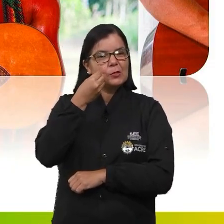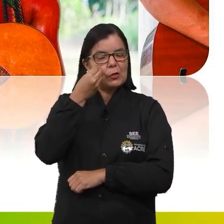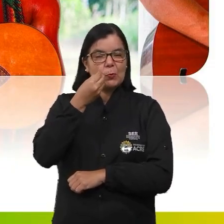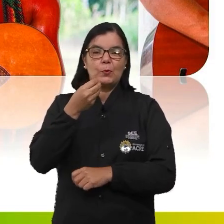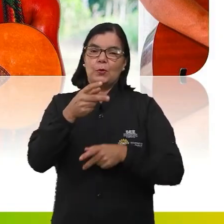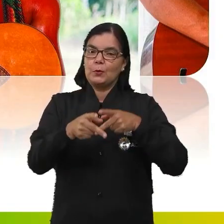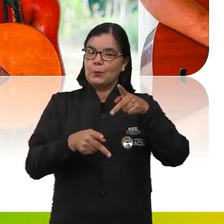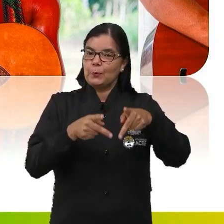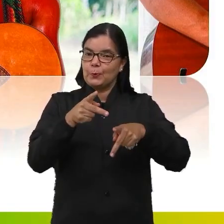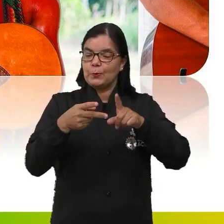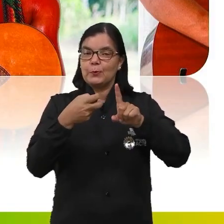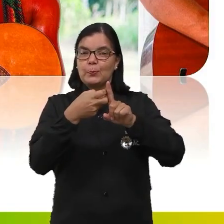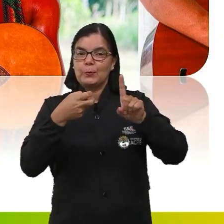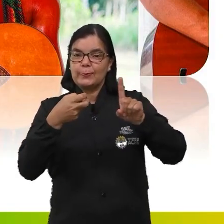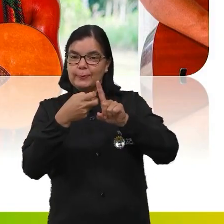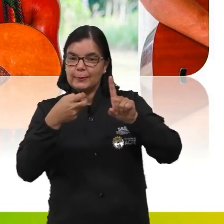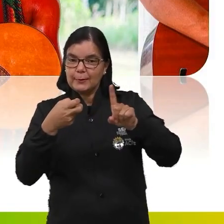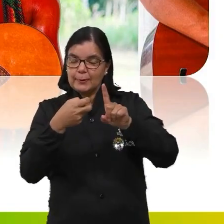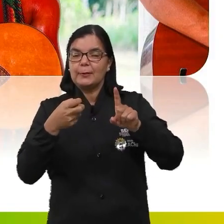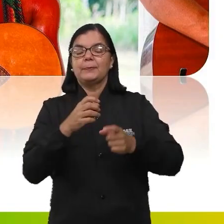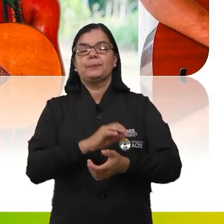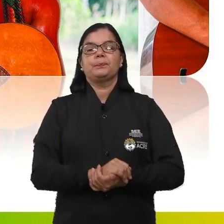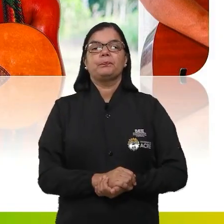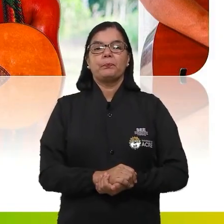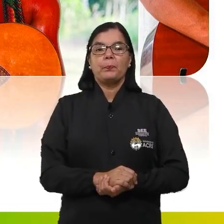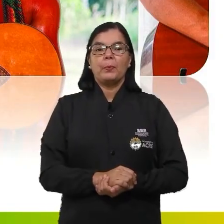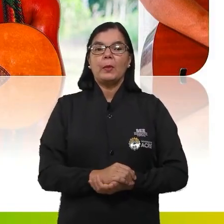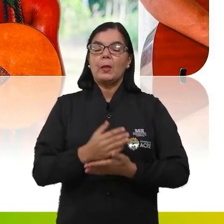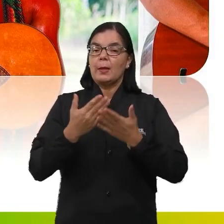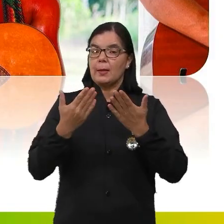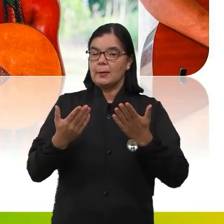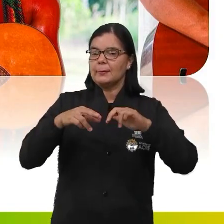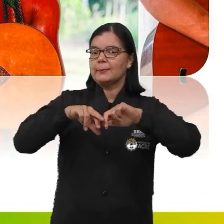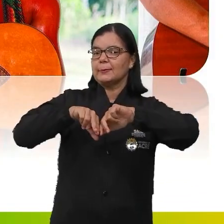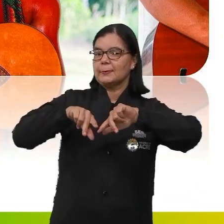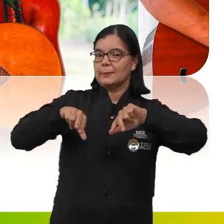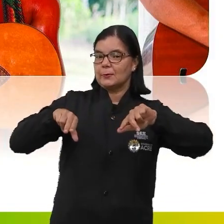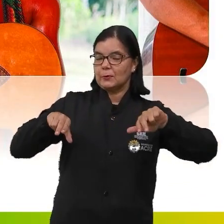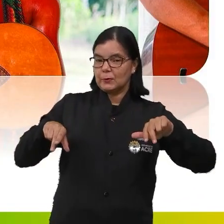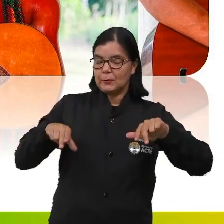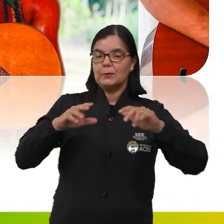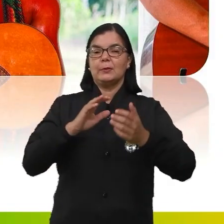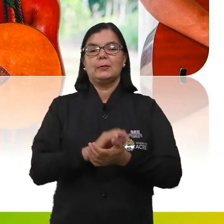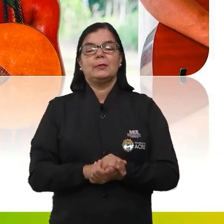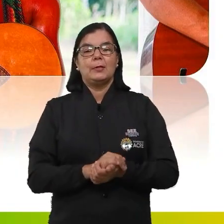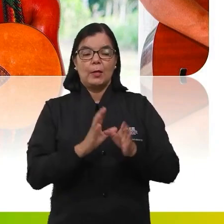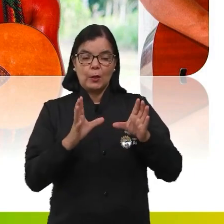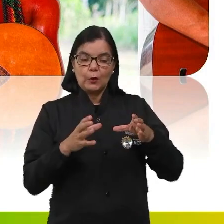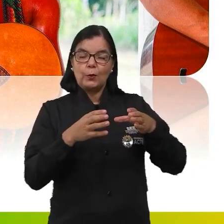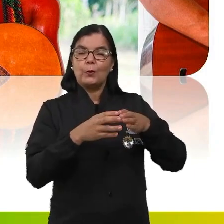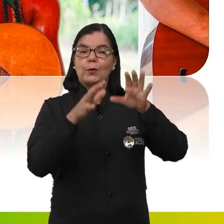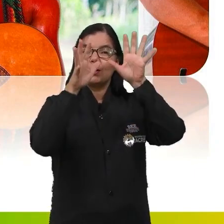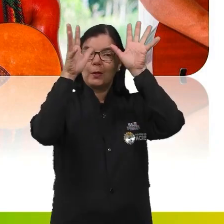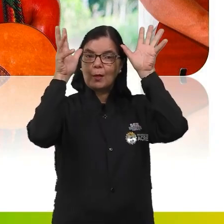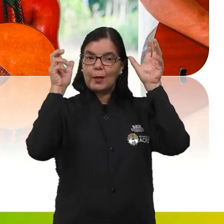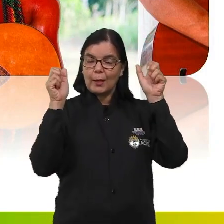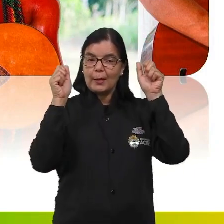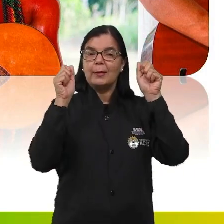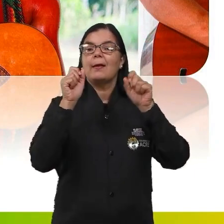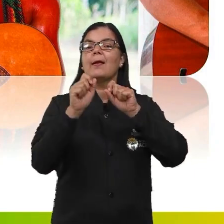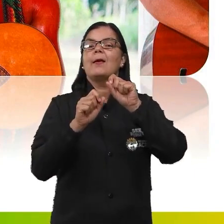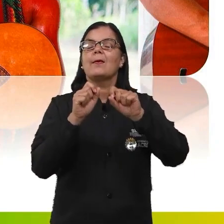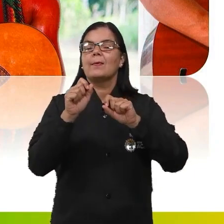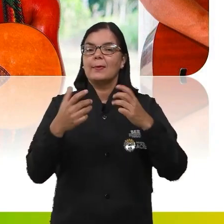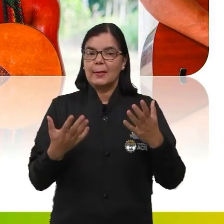dos povos indígenas, dos povos originários. Então, essa diversidade étnica acriana é essa